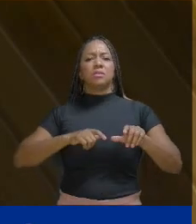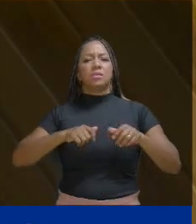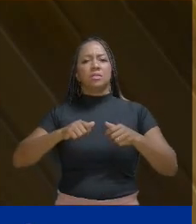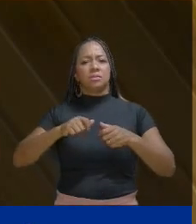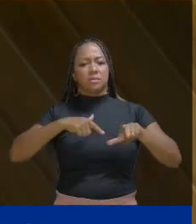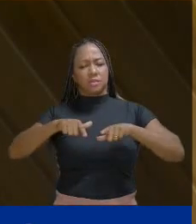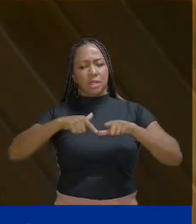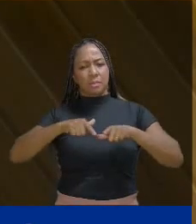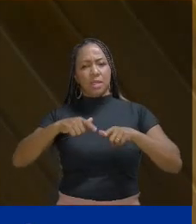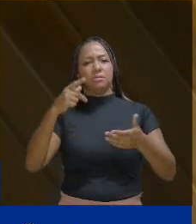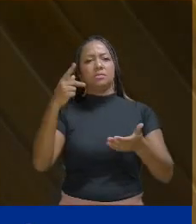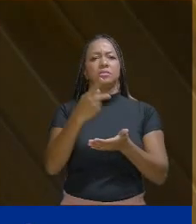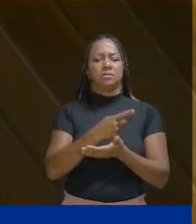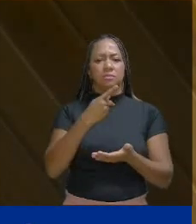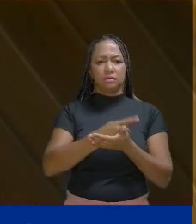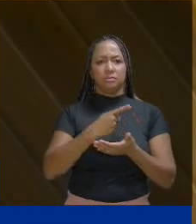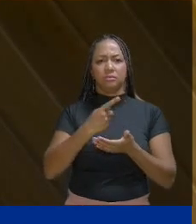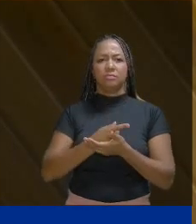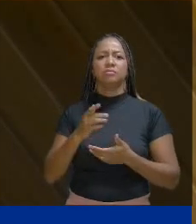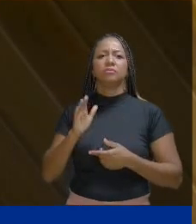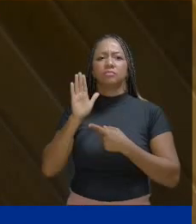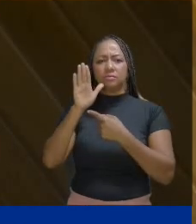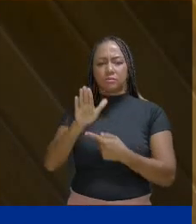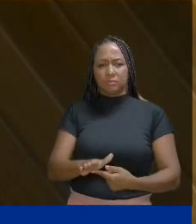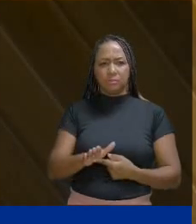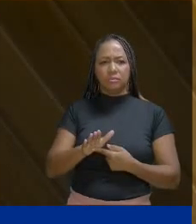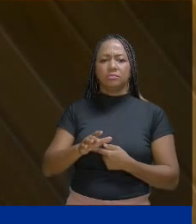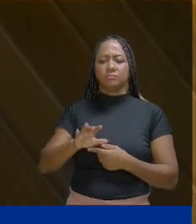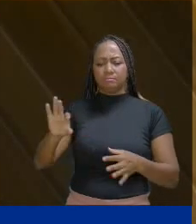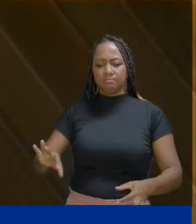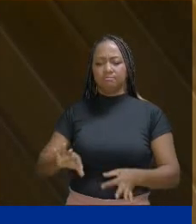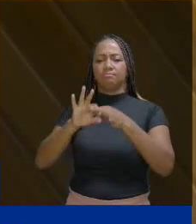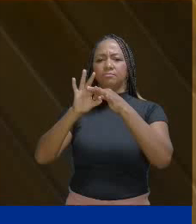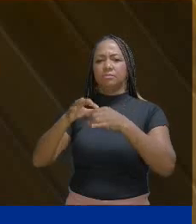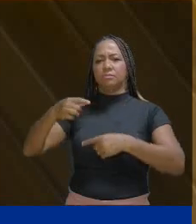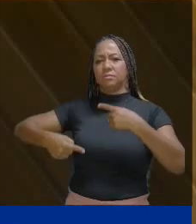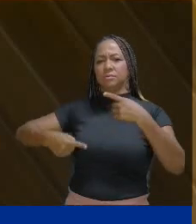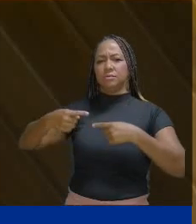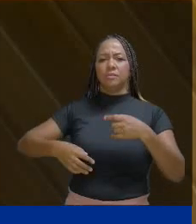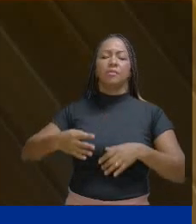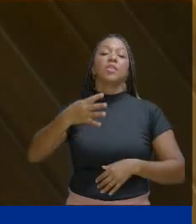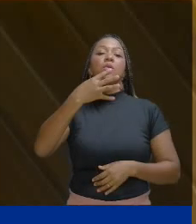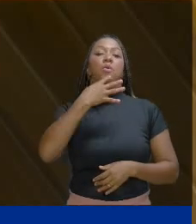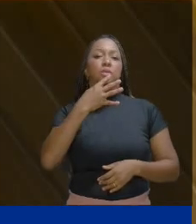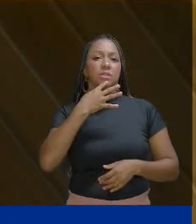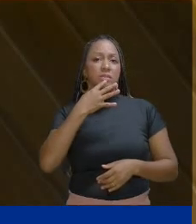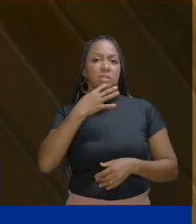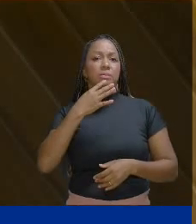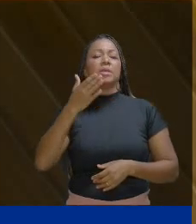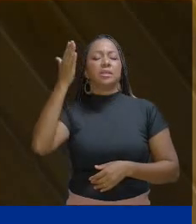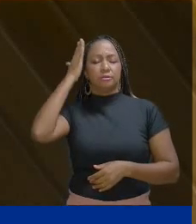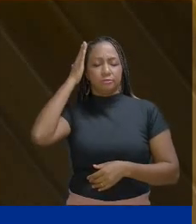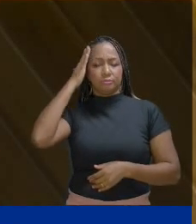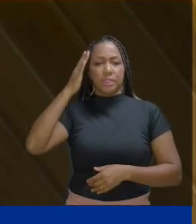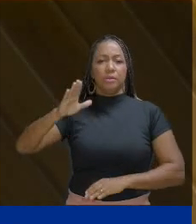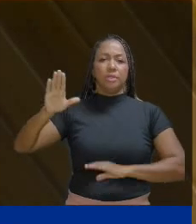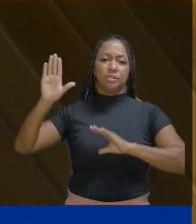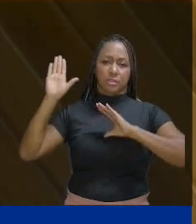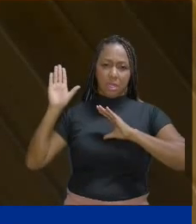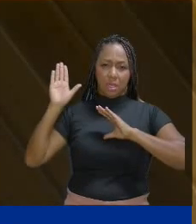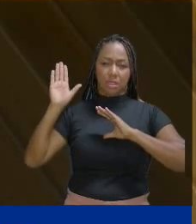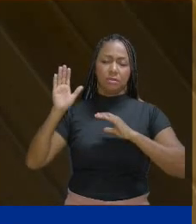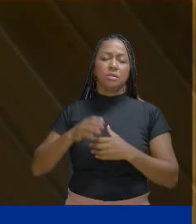atividades ilícitas, evidenciando o vínculo político entre eles e o conhecimento dos fatos pelo